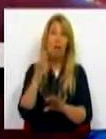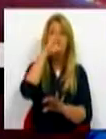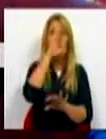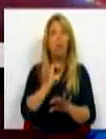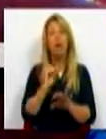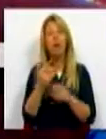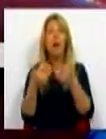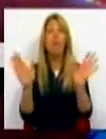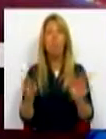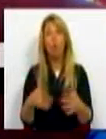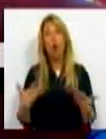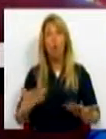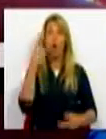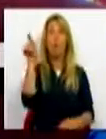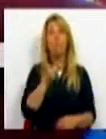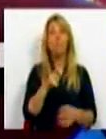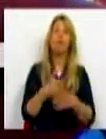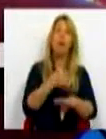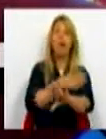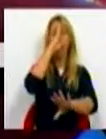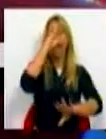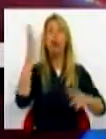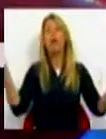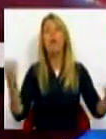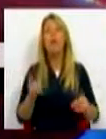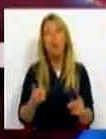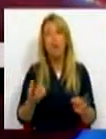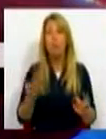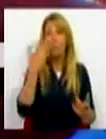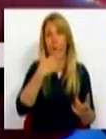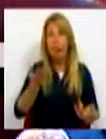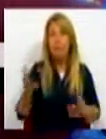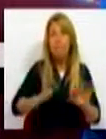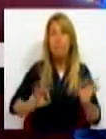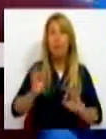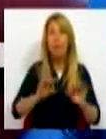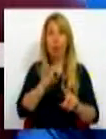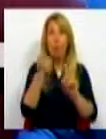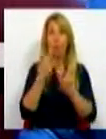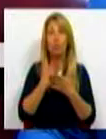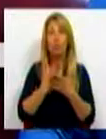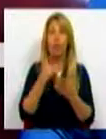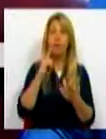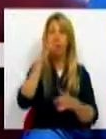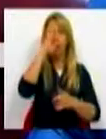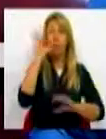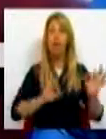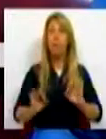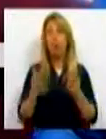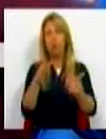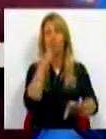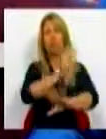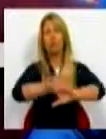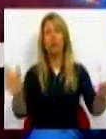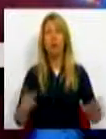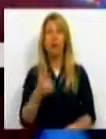Um mês antes. Portanto, em matéria de preparar o ano letivo cedo ou tarde, temos dito, o nosso concurso abriu um mês antes e terá,